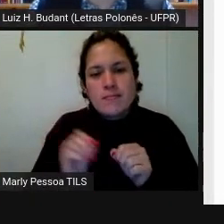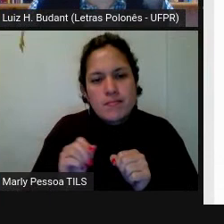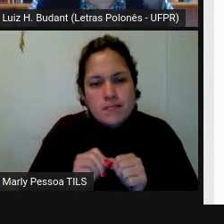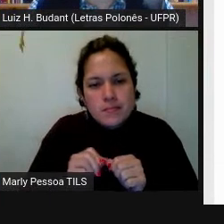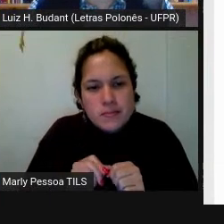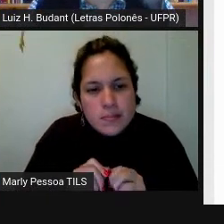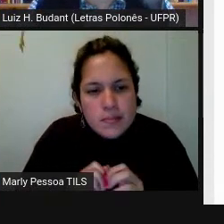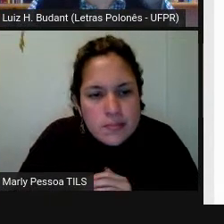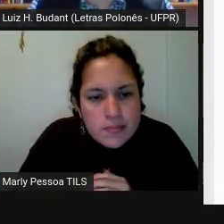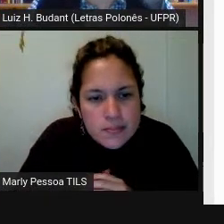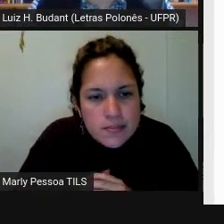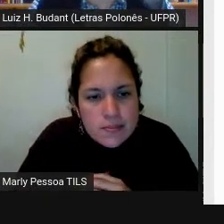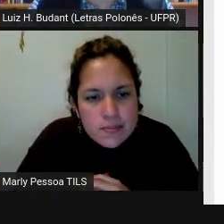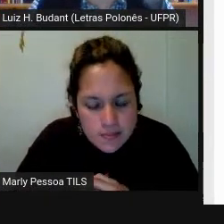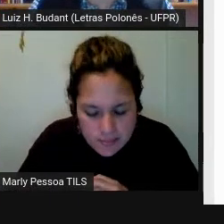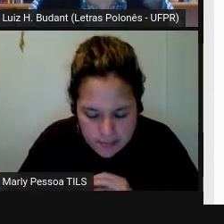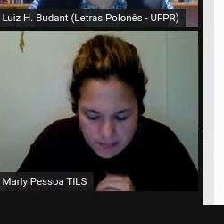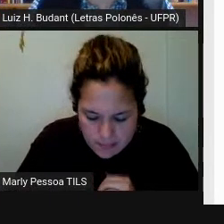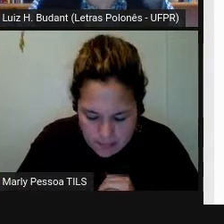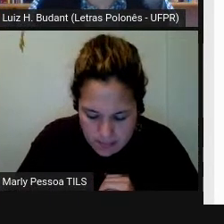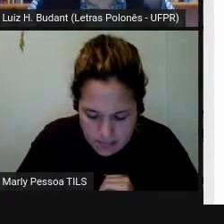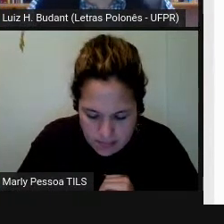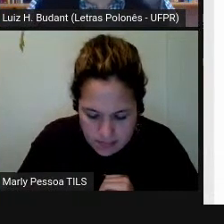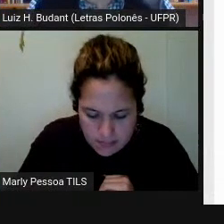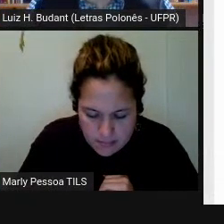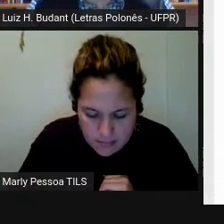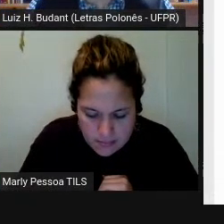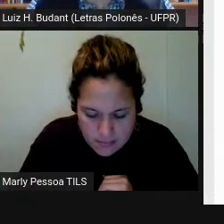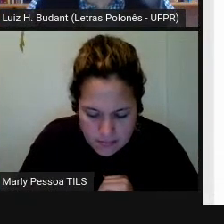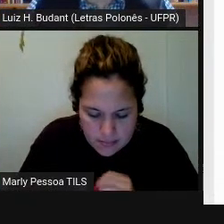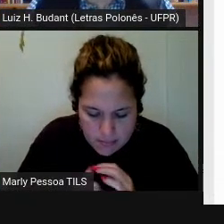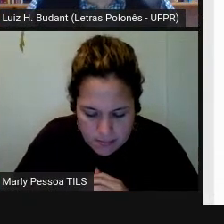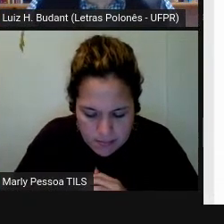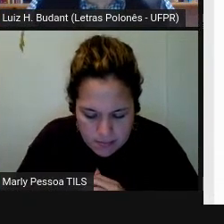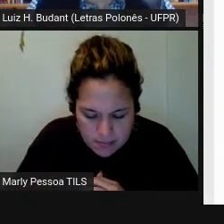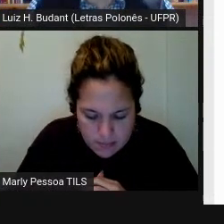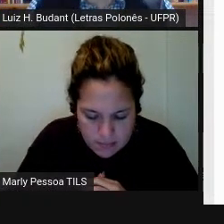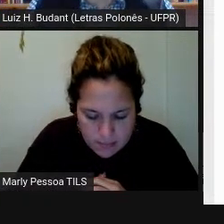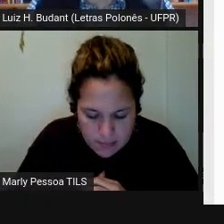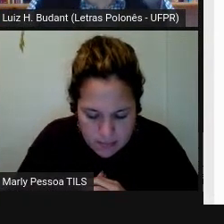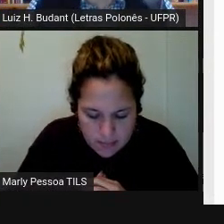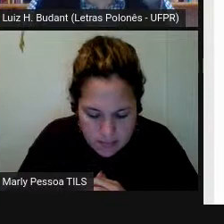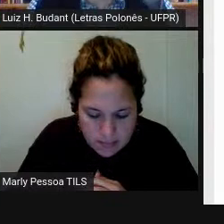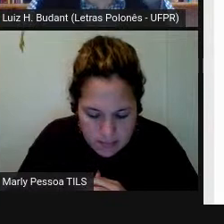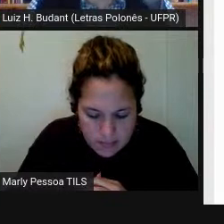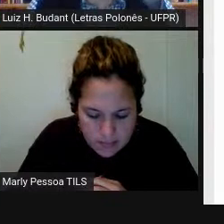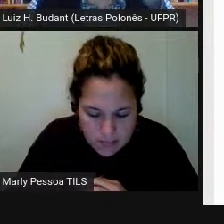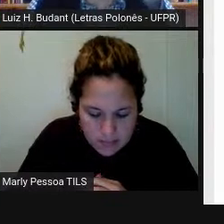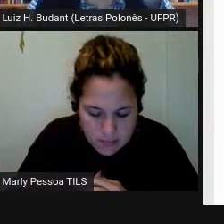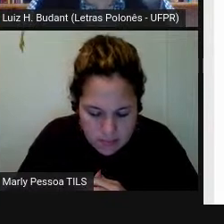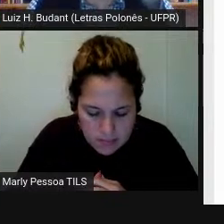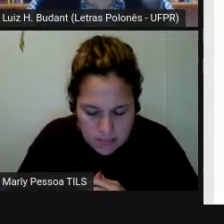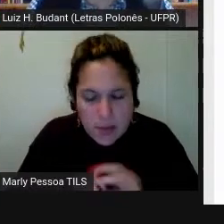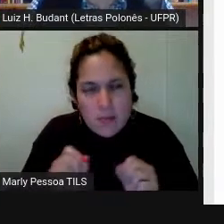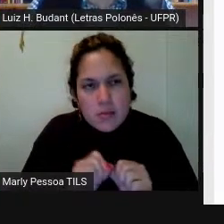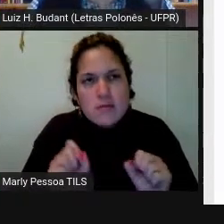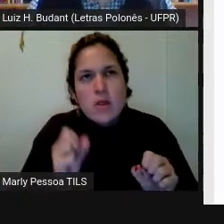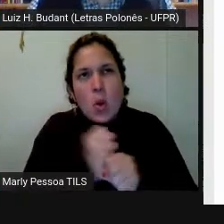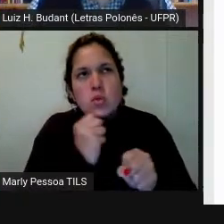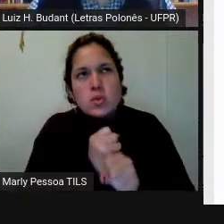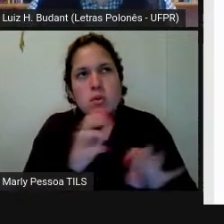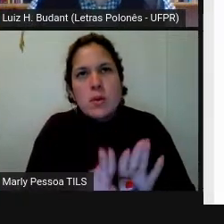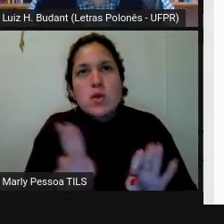też dobrą sławę. E de modo análogo, a gente pode criar os nomes para as mulheres, então temos